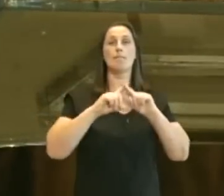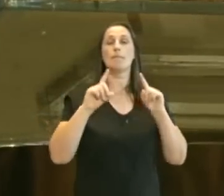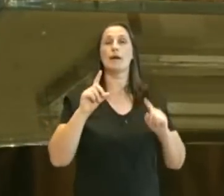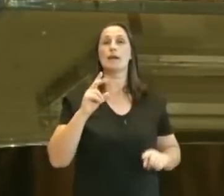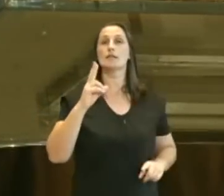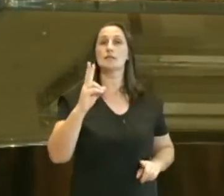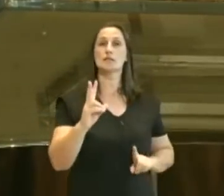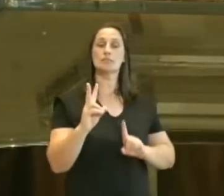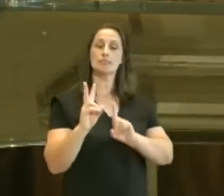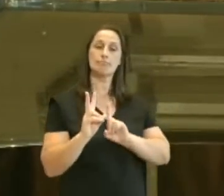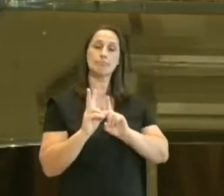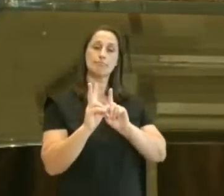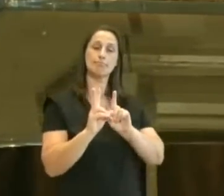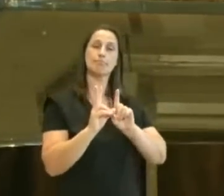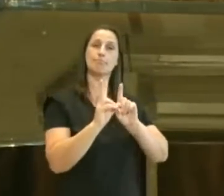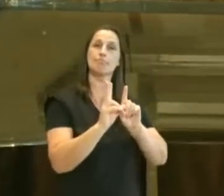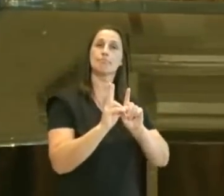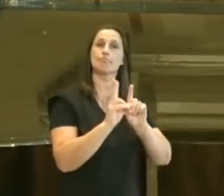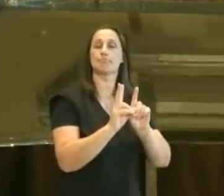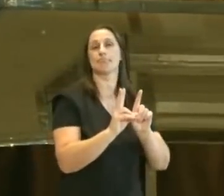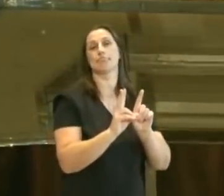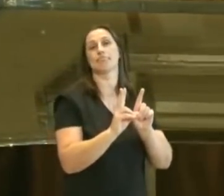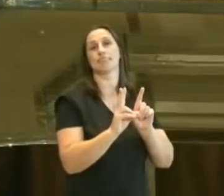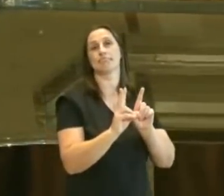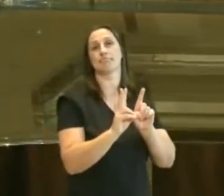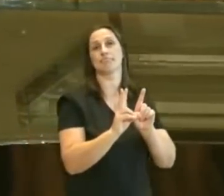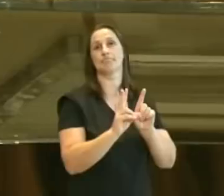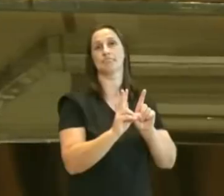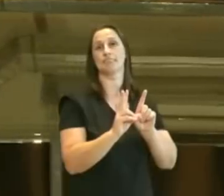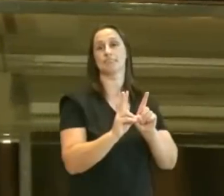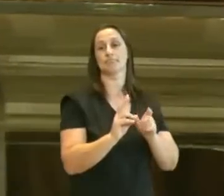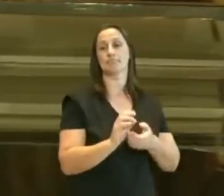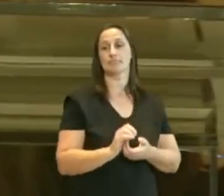uma tarde inteira com aqueles dois.